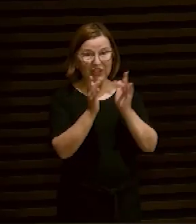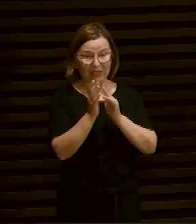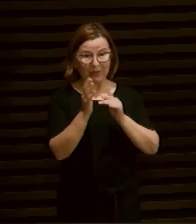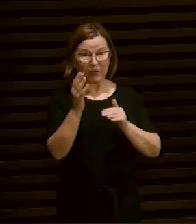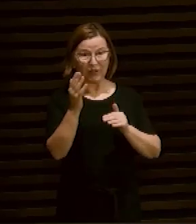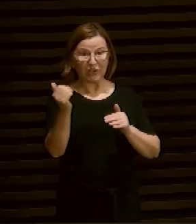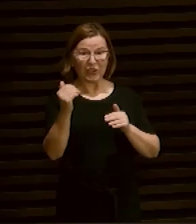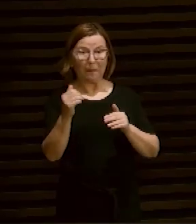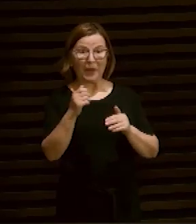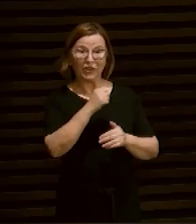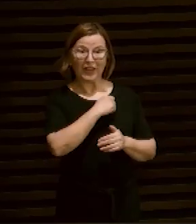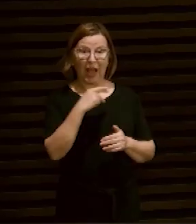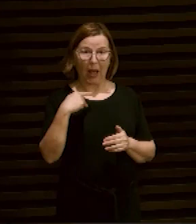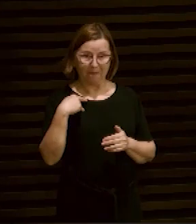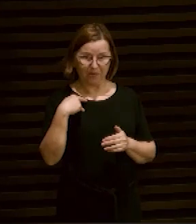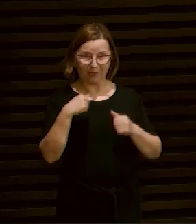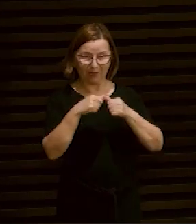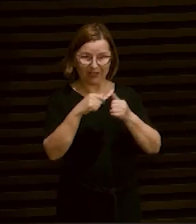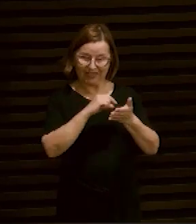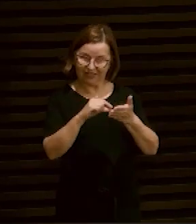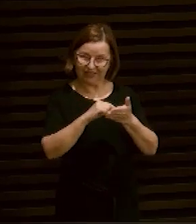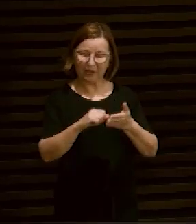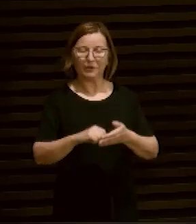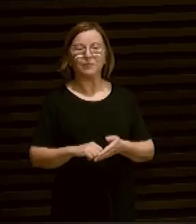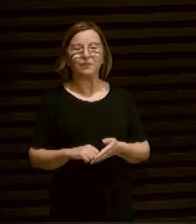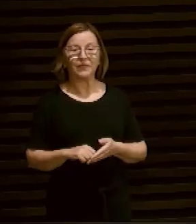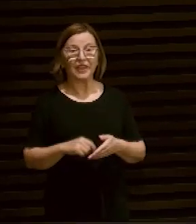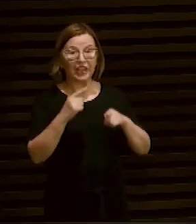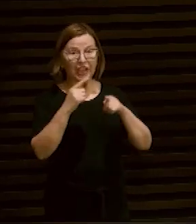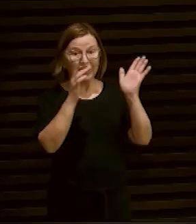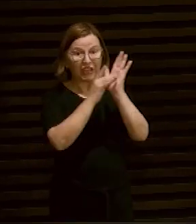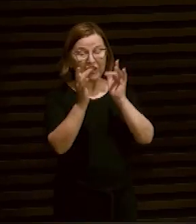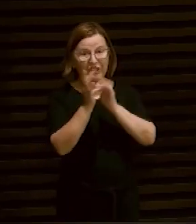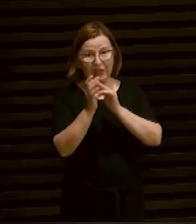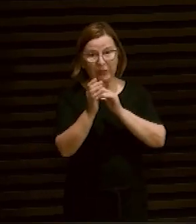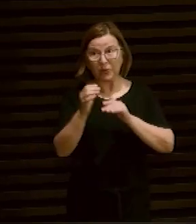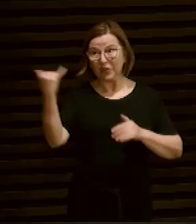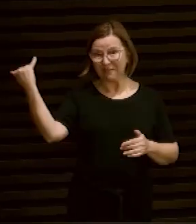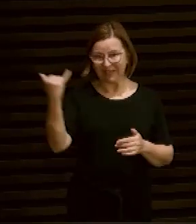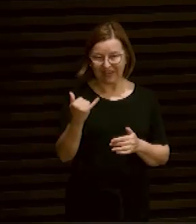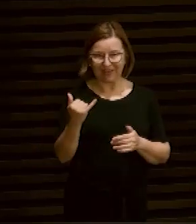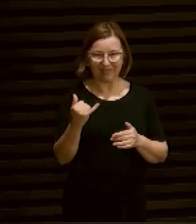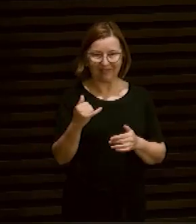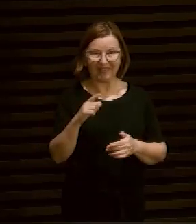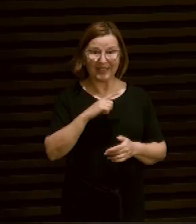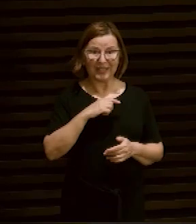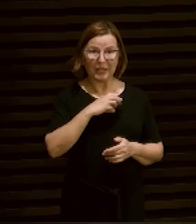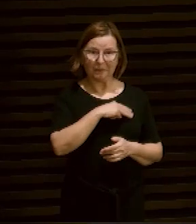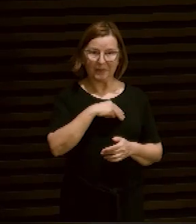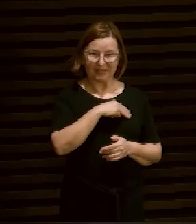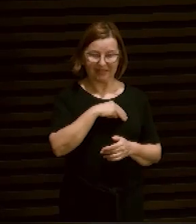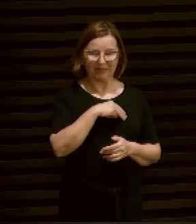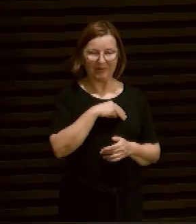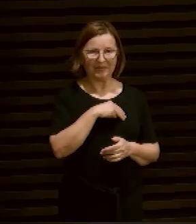outro lugar. Ele é o enviado, ele é o apostelo. Ele tem uma missão que foi